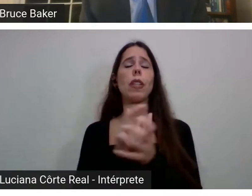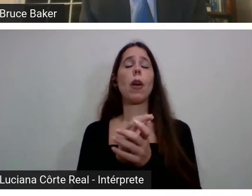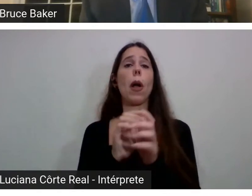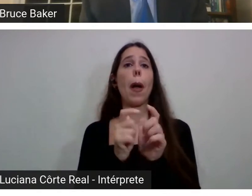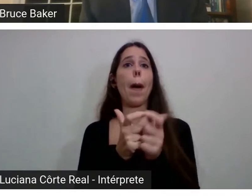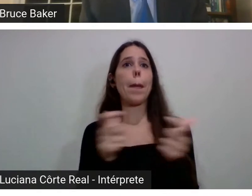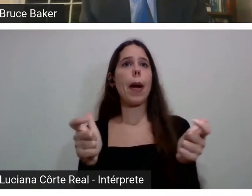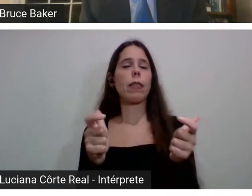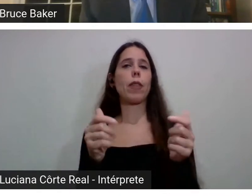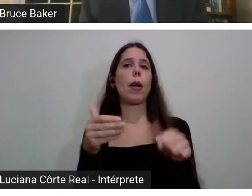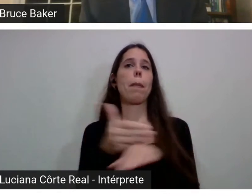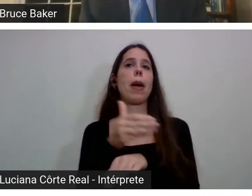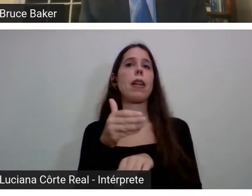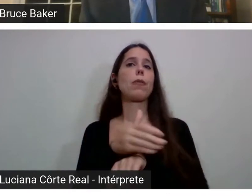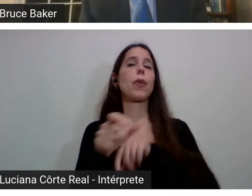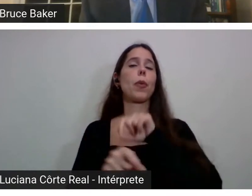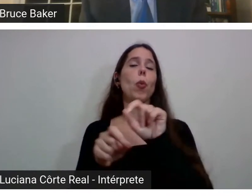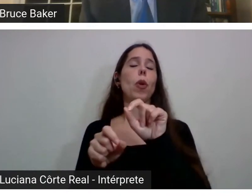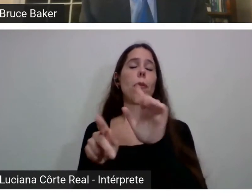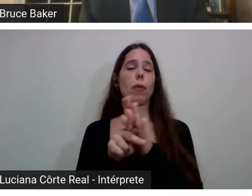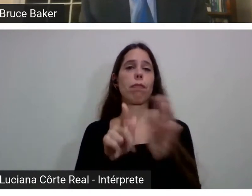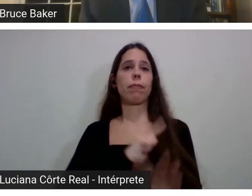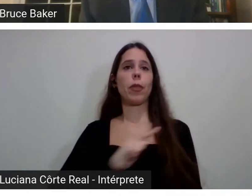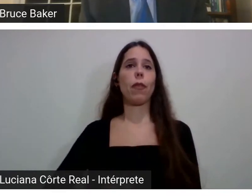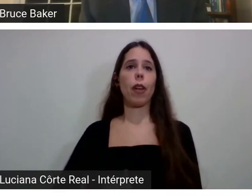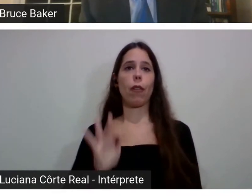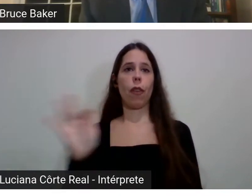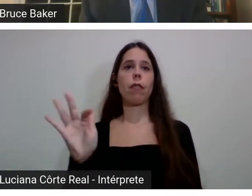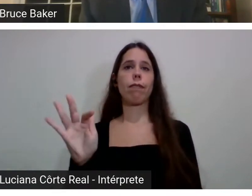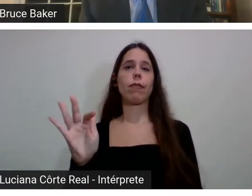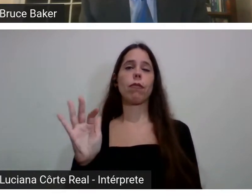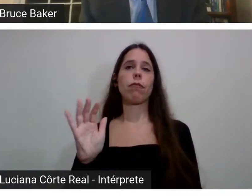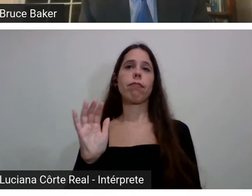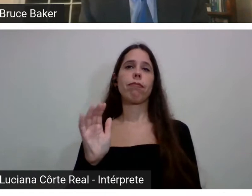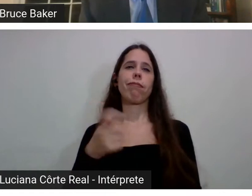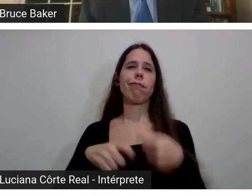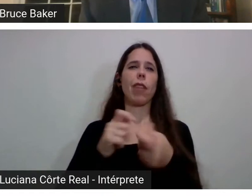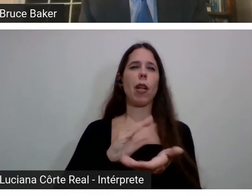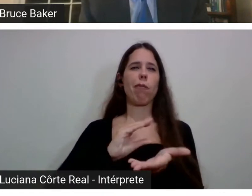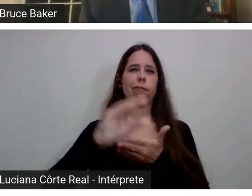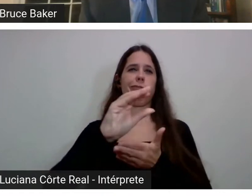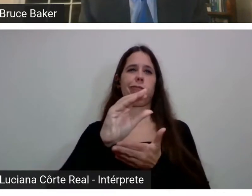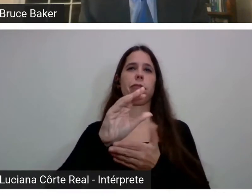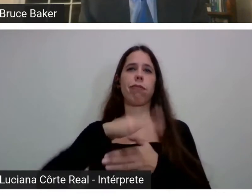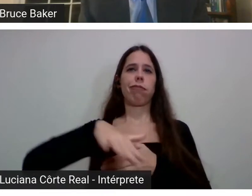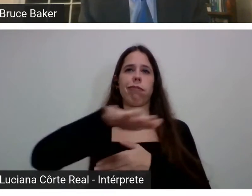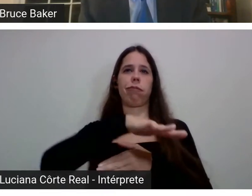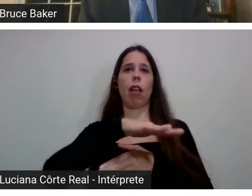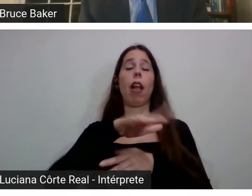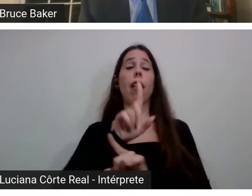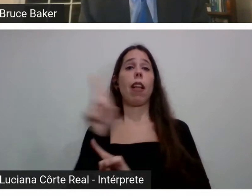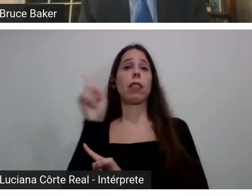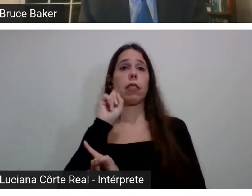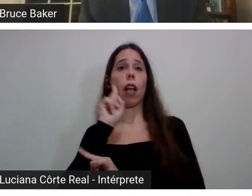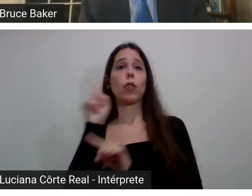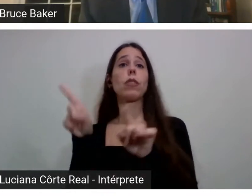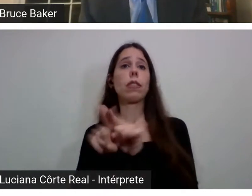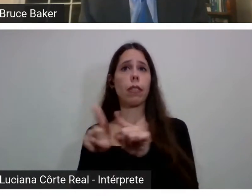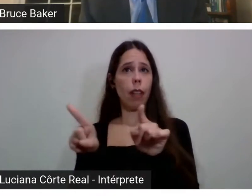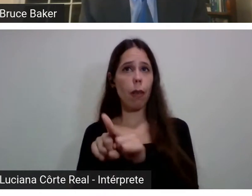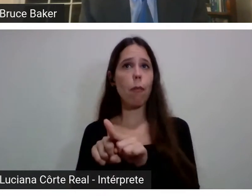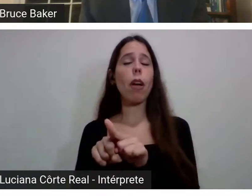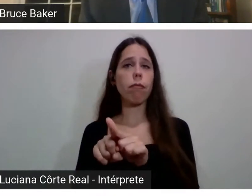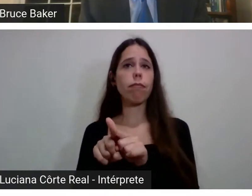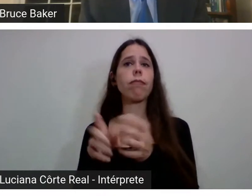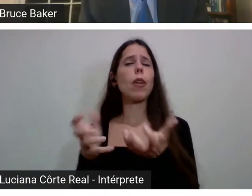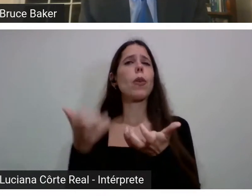no financiamento. Nos Estados Unidos também. Eu queria saber um pouco que